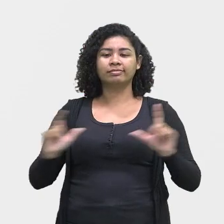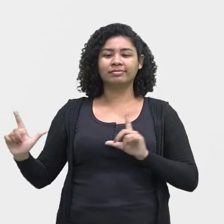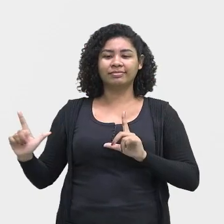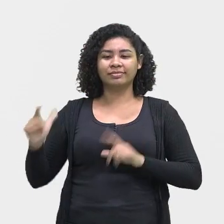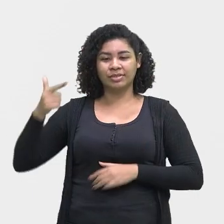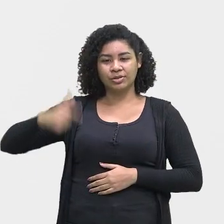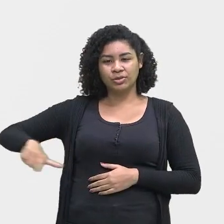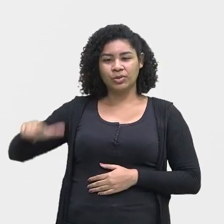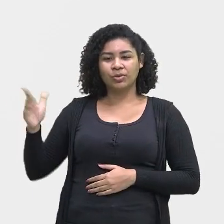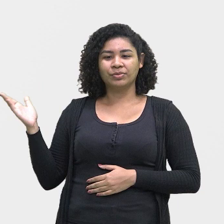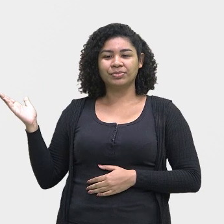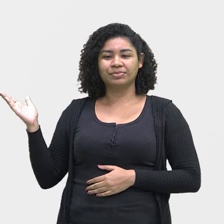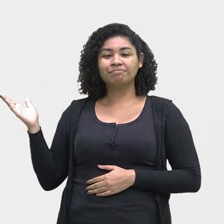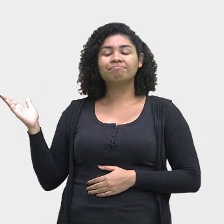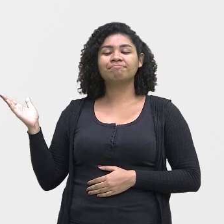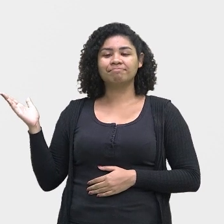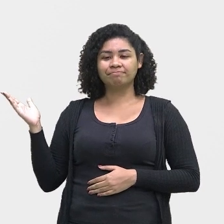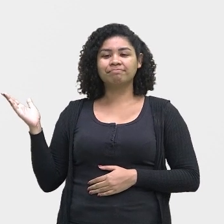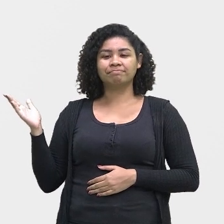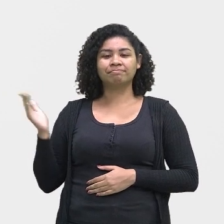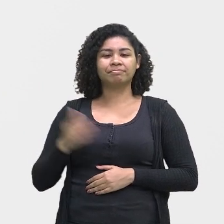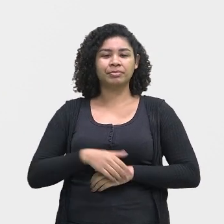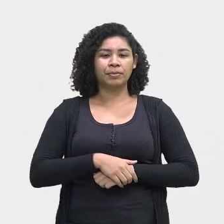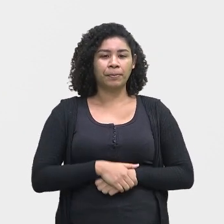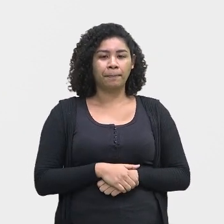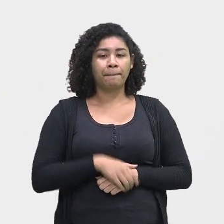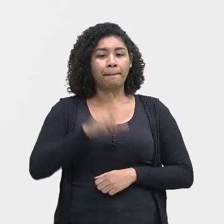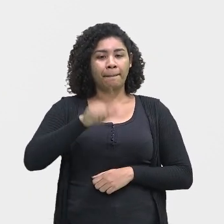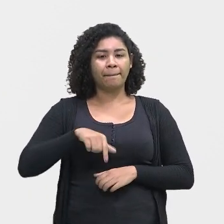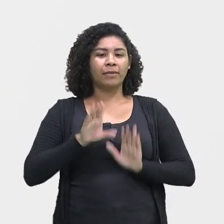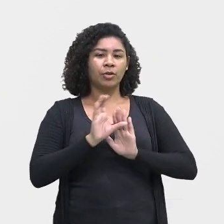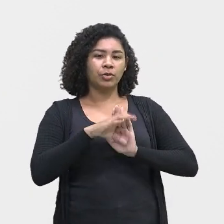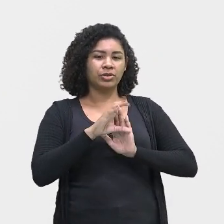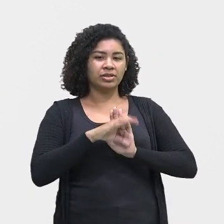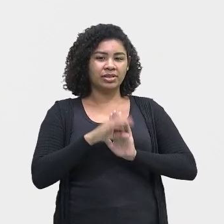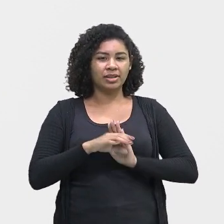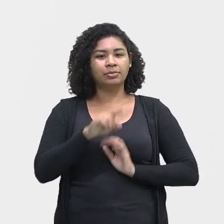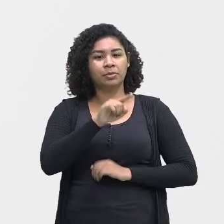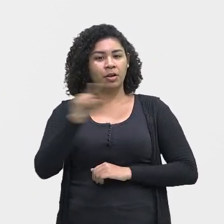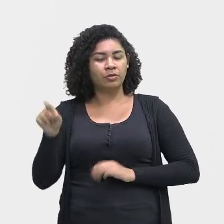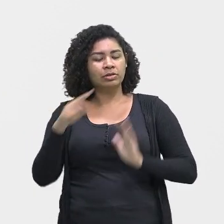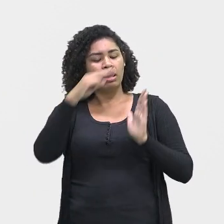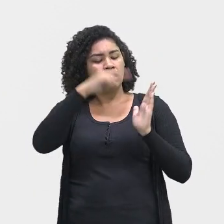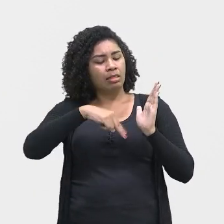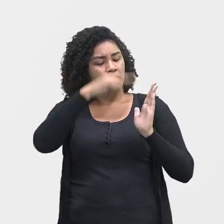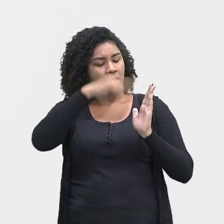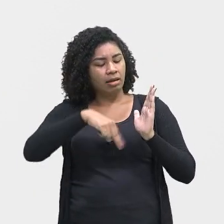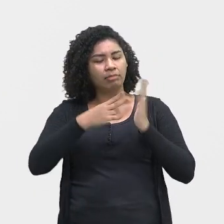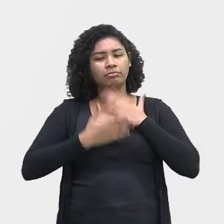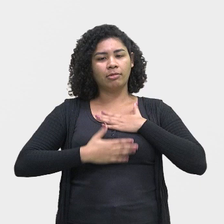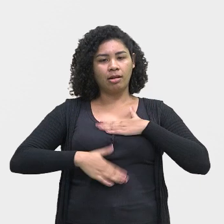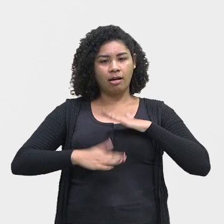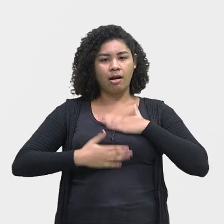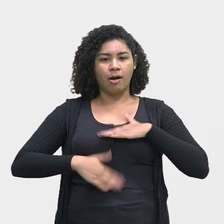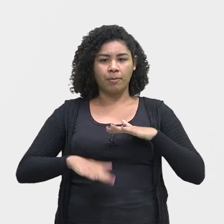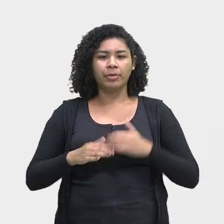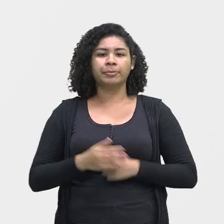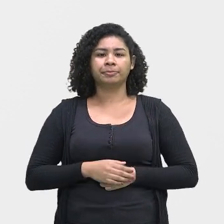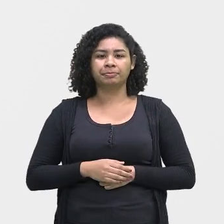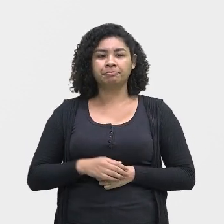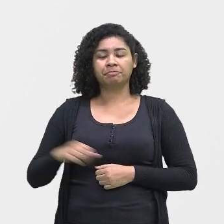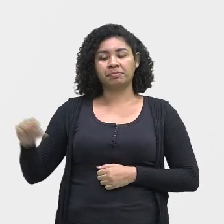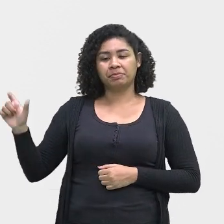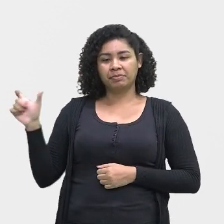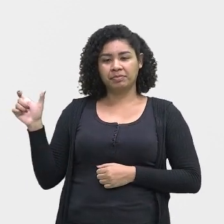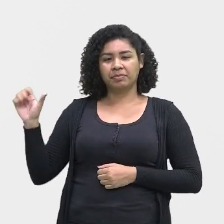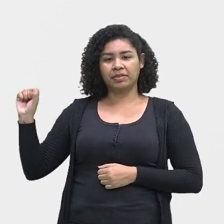para vocês. Nós colocamos mais uma vez o conceito para que vocês possam ler melhor. Então, o scanning é